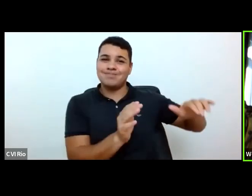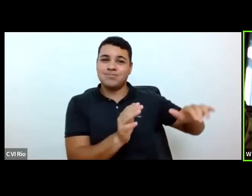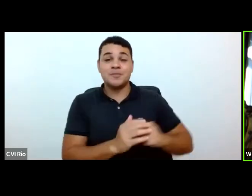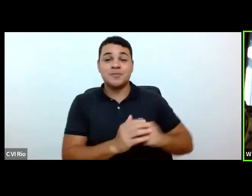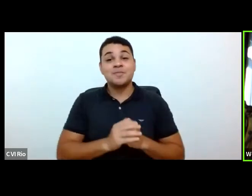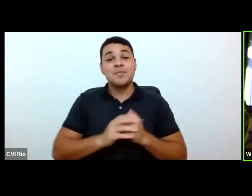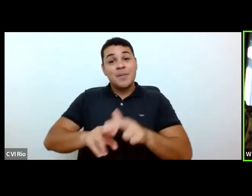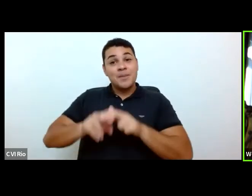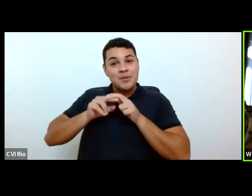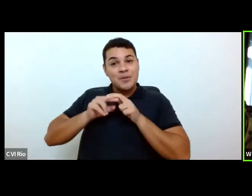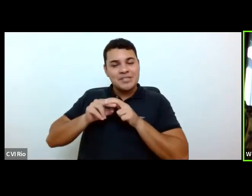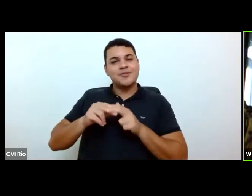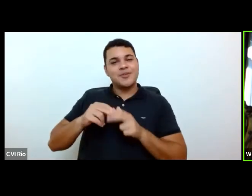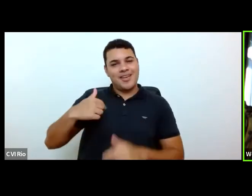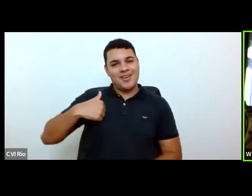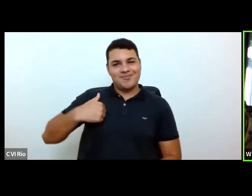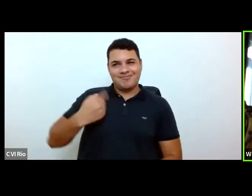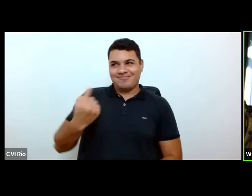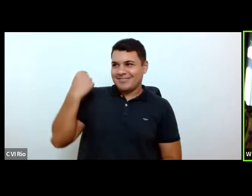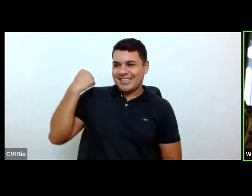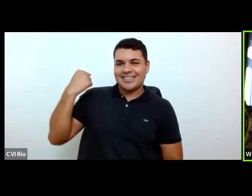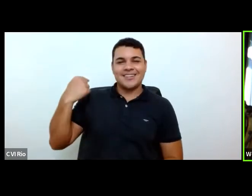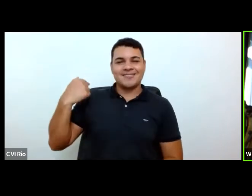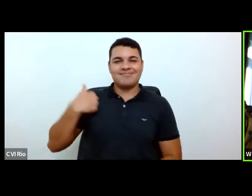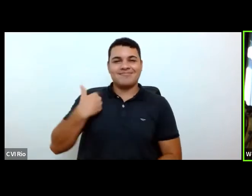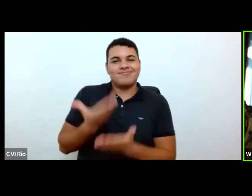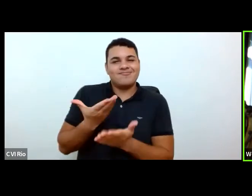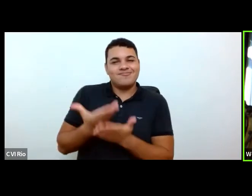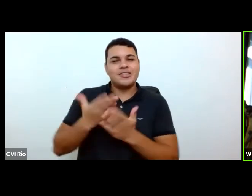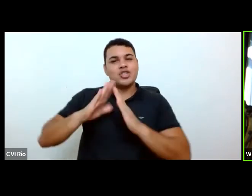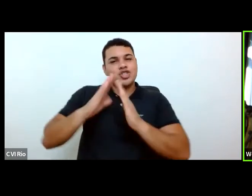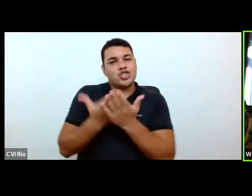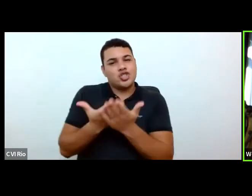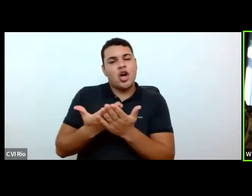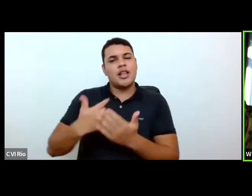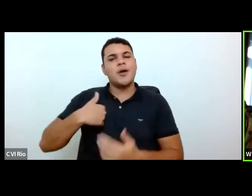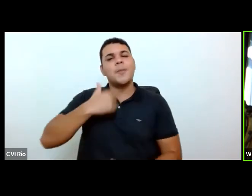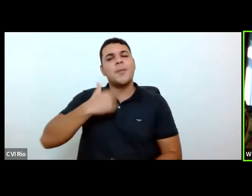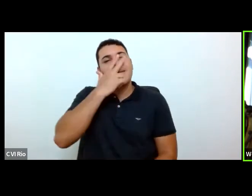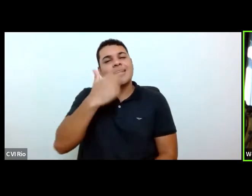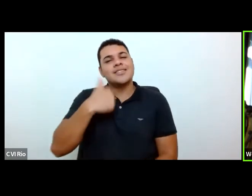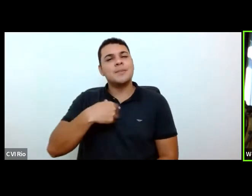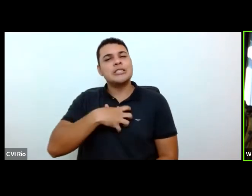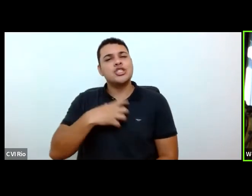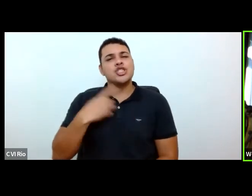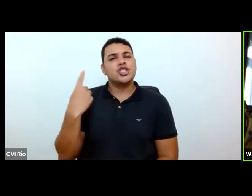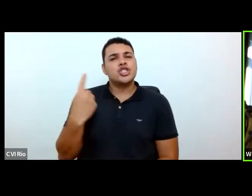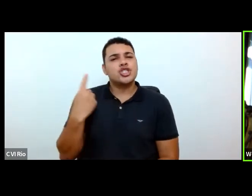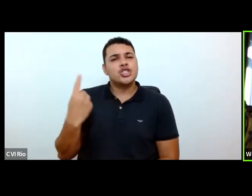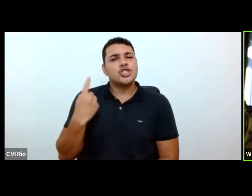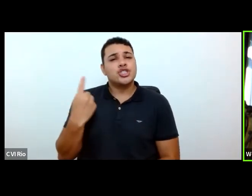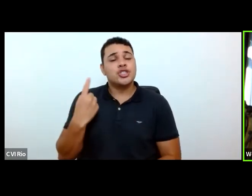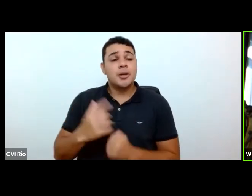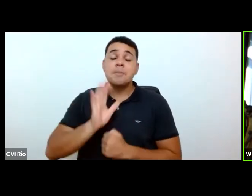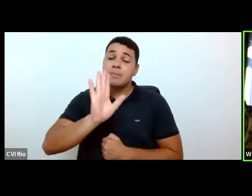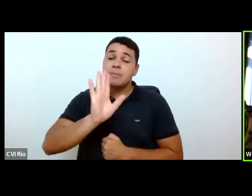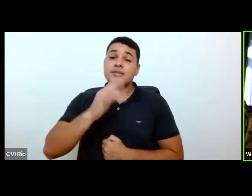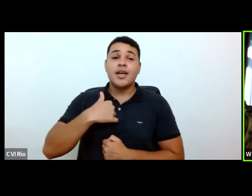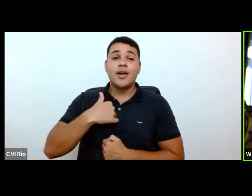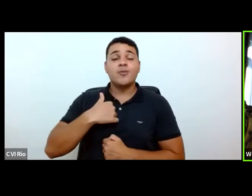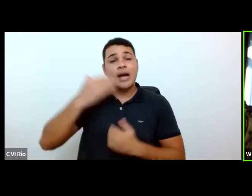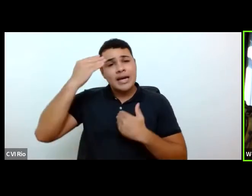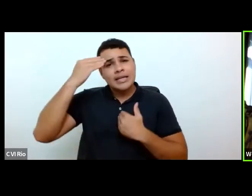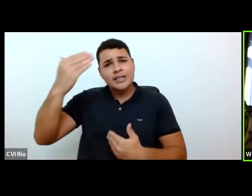eu percebi que eu não podia parar, né? Não sei se foram as ancestrais, e eu tenho muita gratidão, né, às minhas ancestrais, às